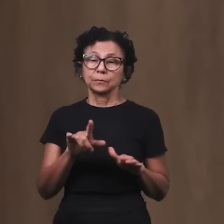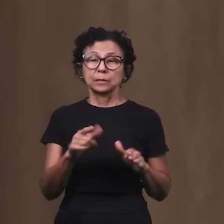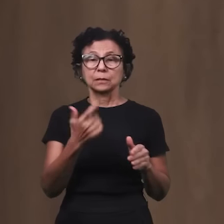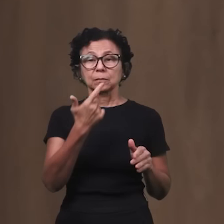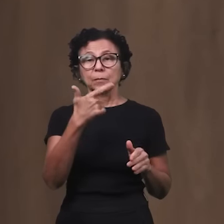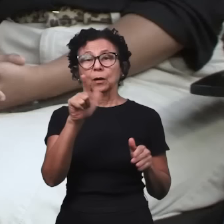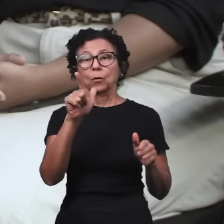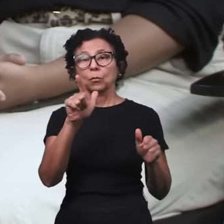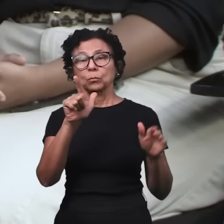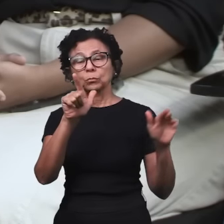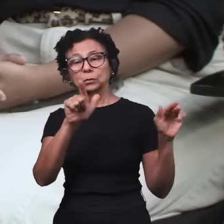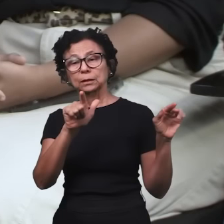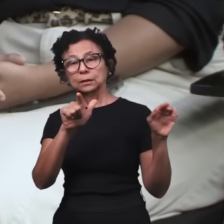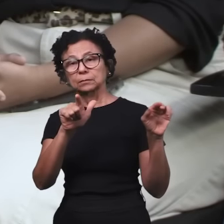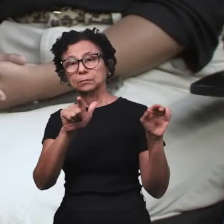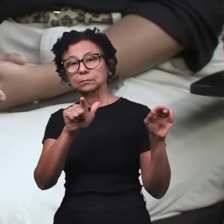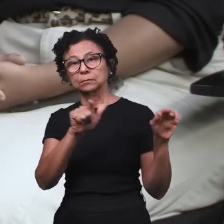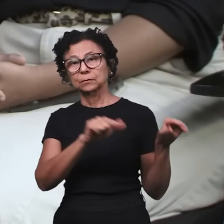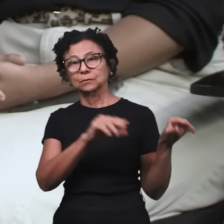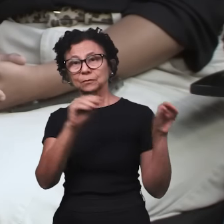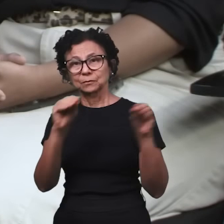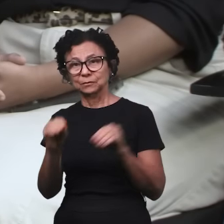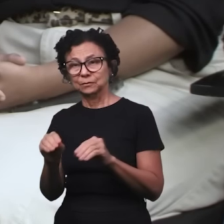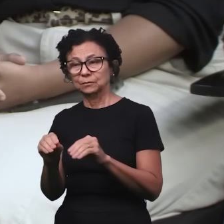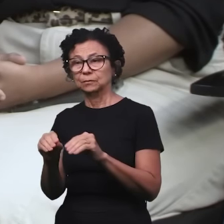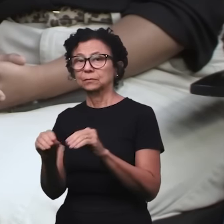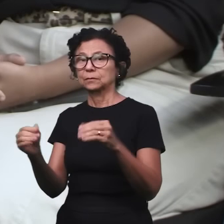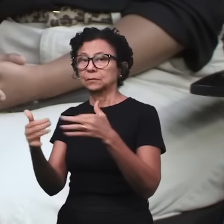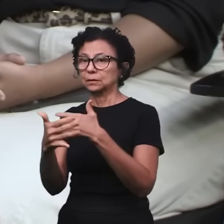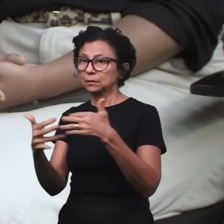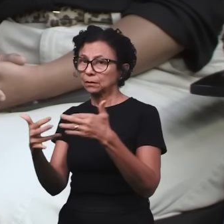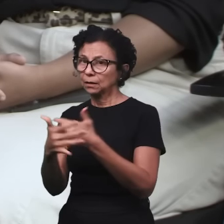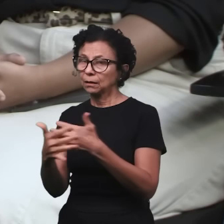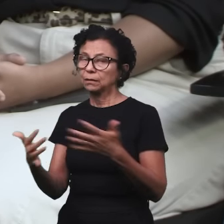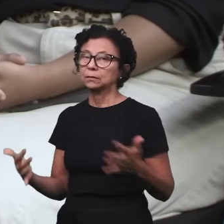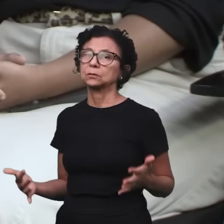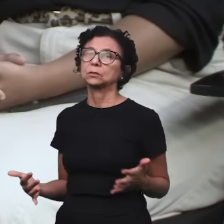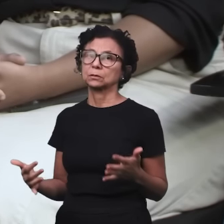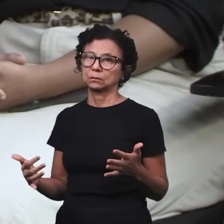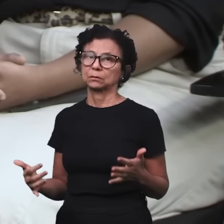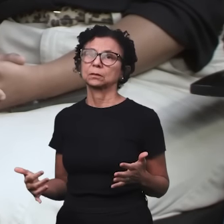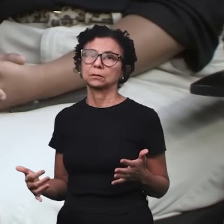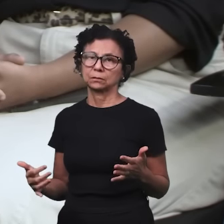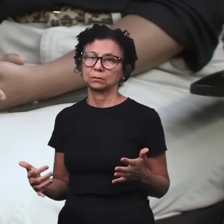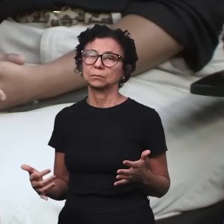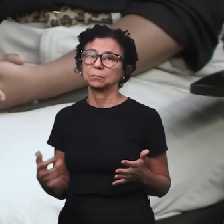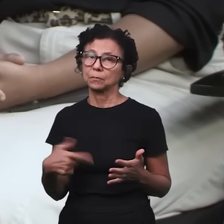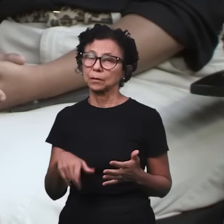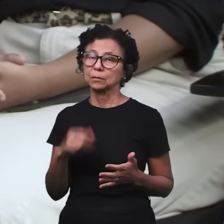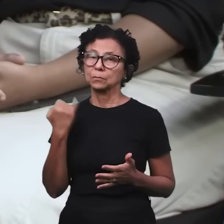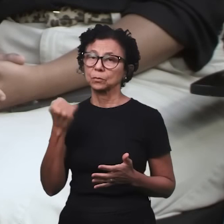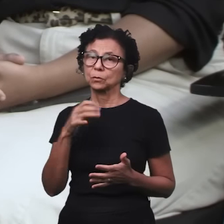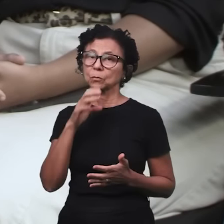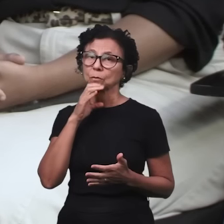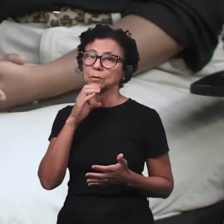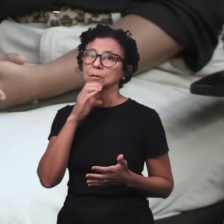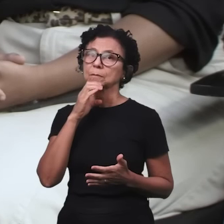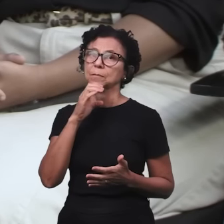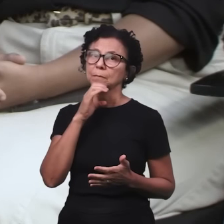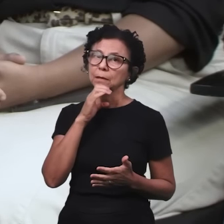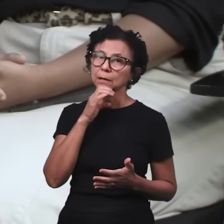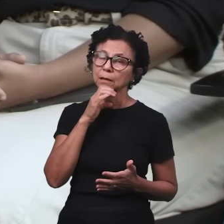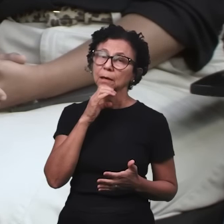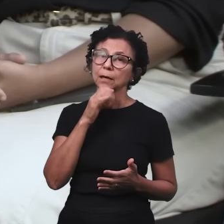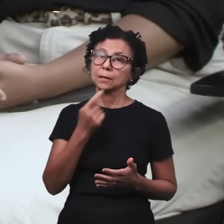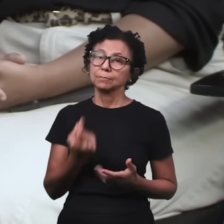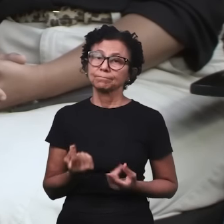outras cidades, como vocês vieram aqui hoje, né? Então isso é um deslocamento, mas estão recebendo conhecimento e depende, às vezes,